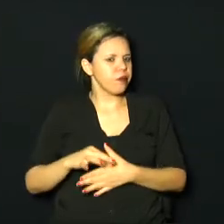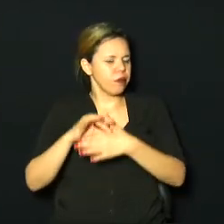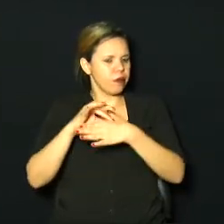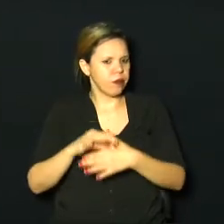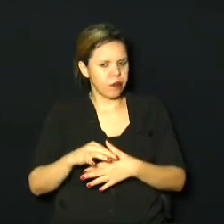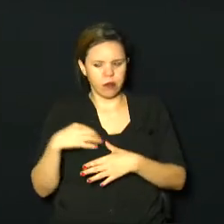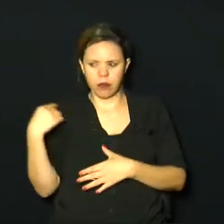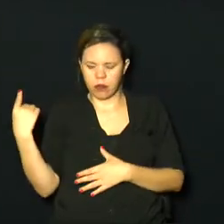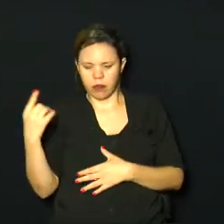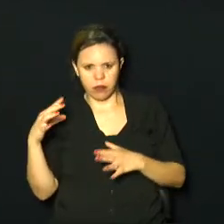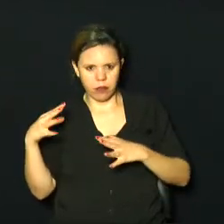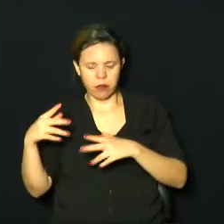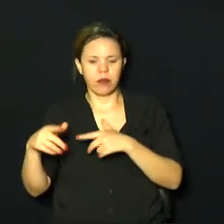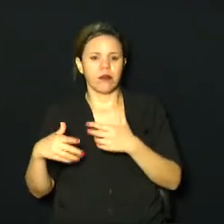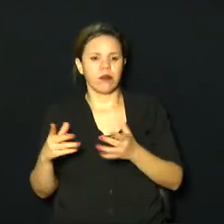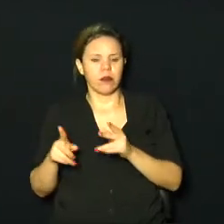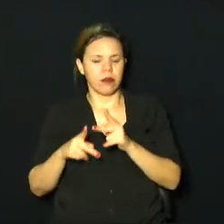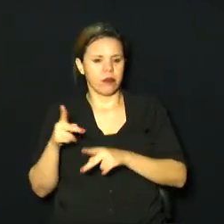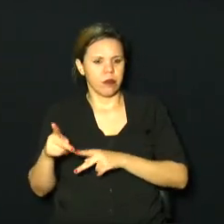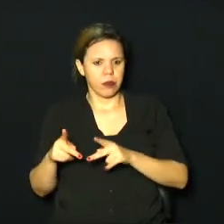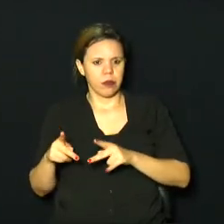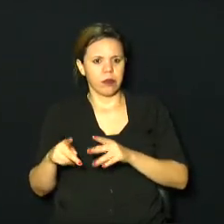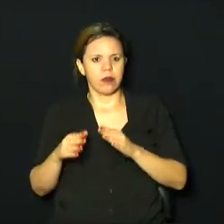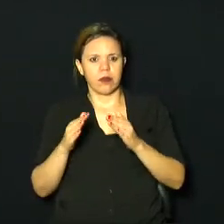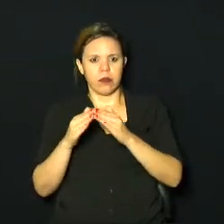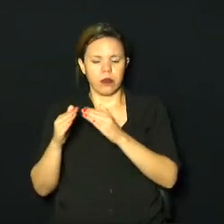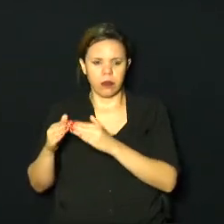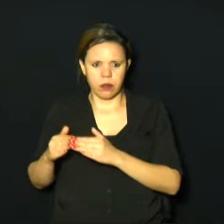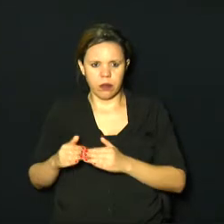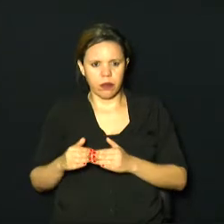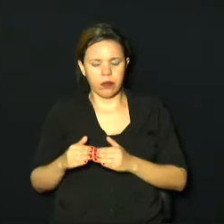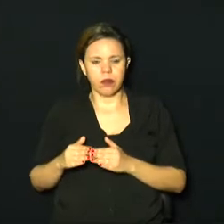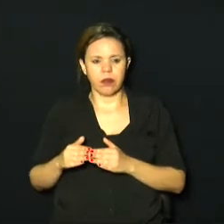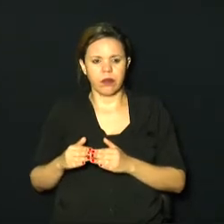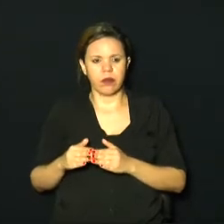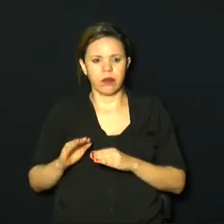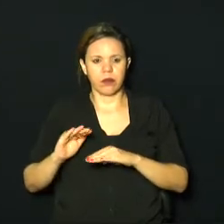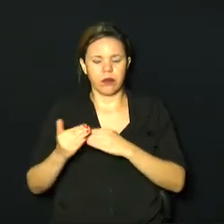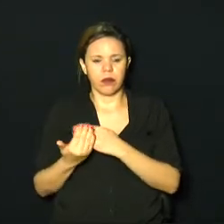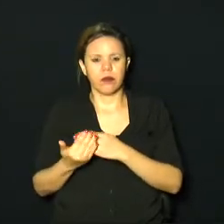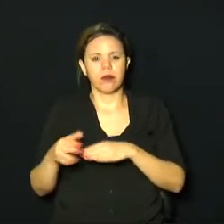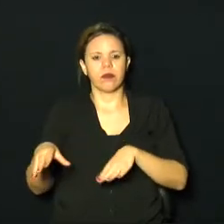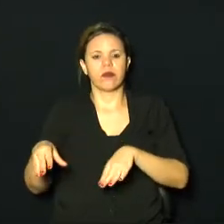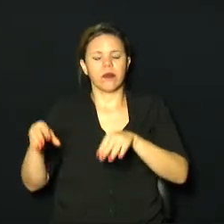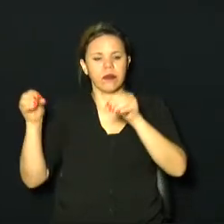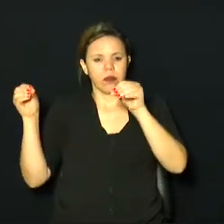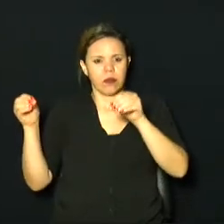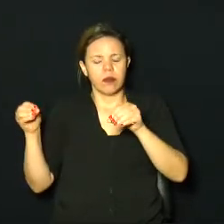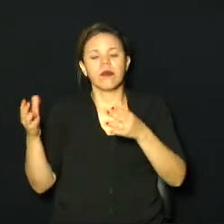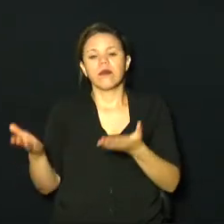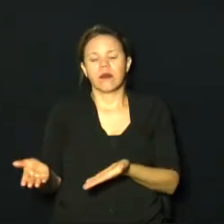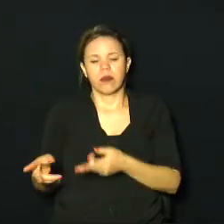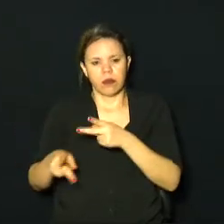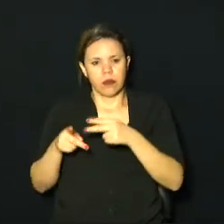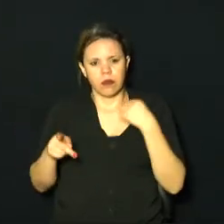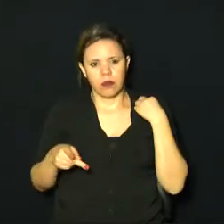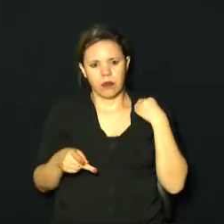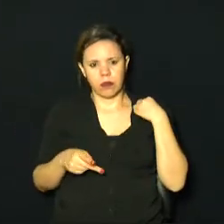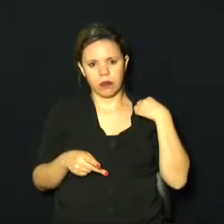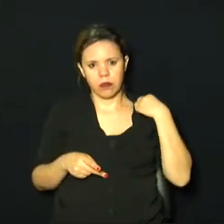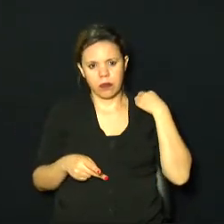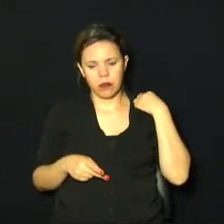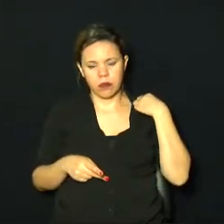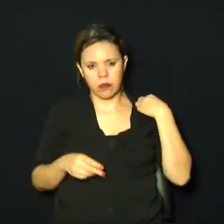que nada mais, nada menos, são moradores da ocupação Nelson Mandela. Que os moradores da